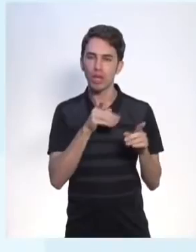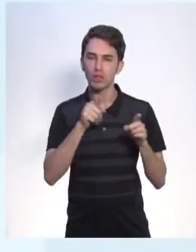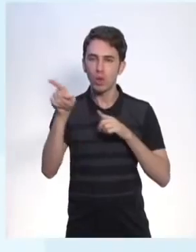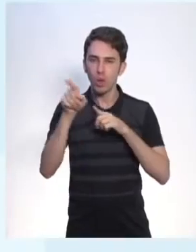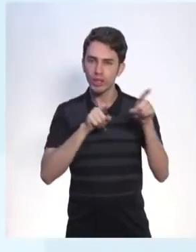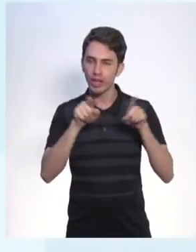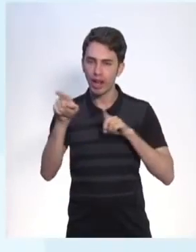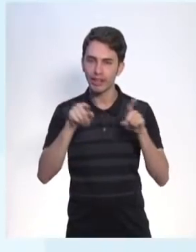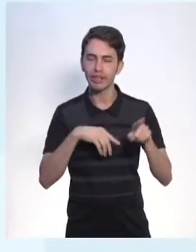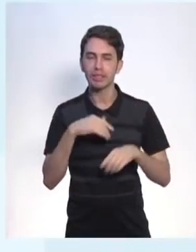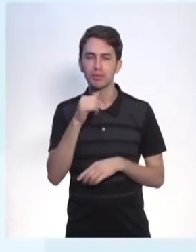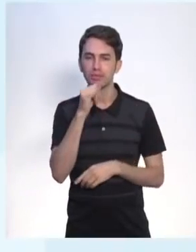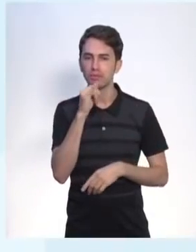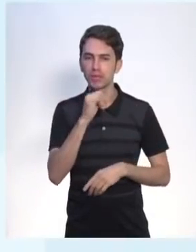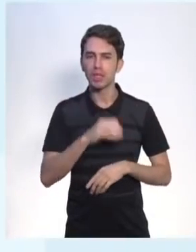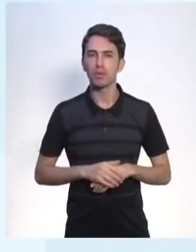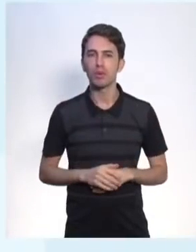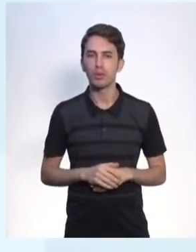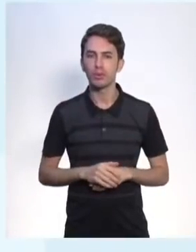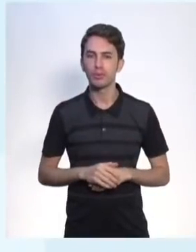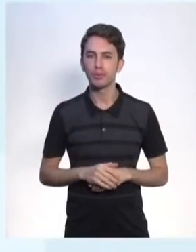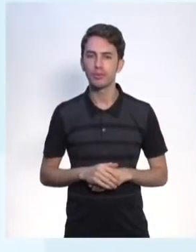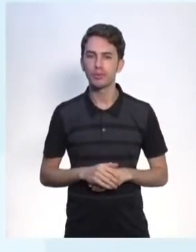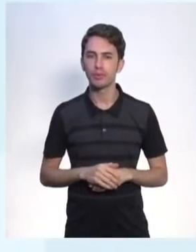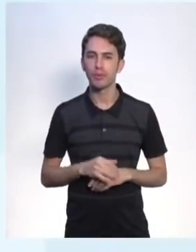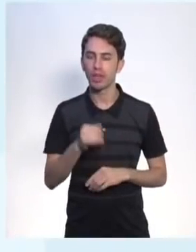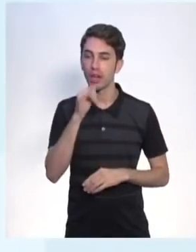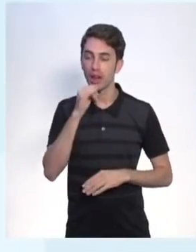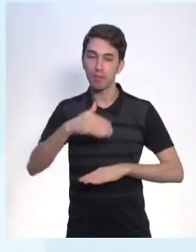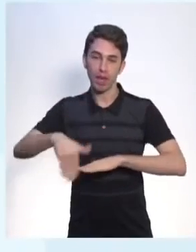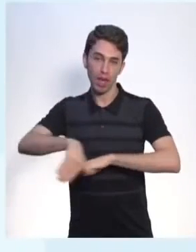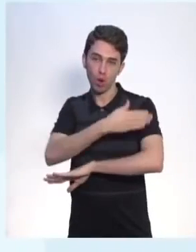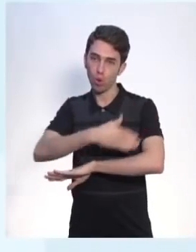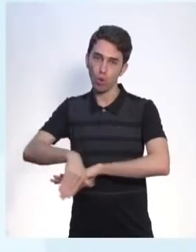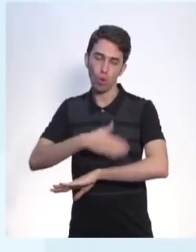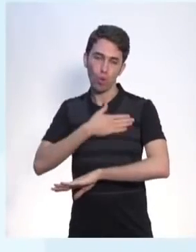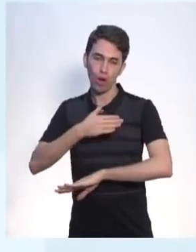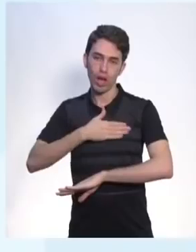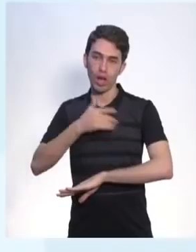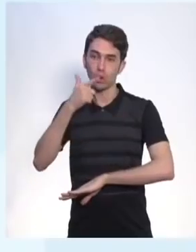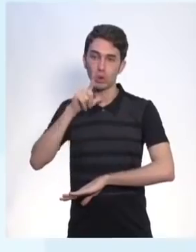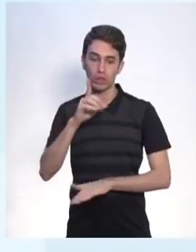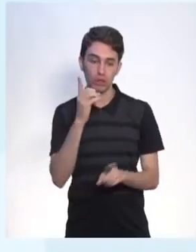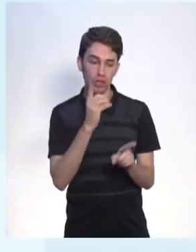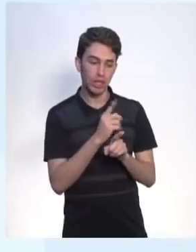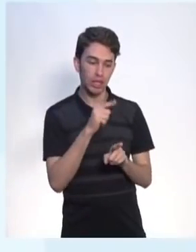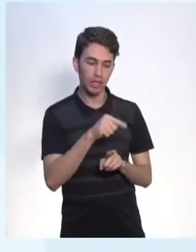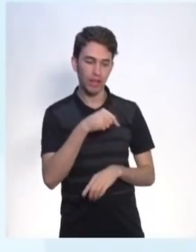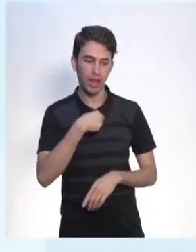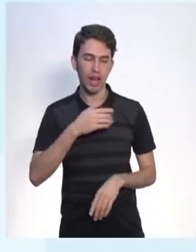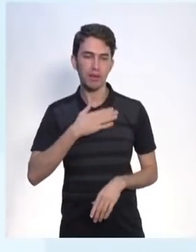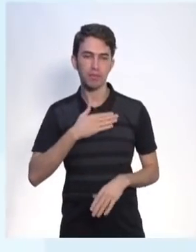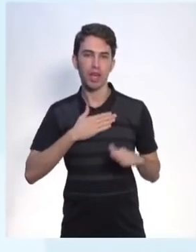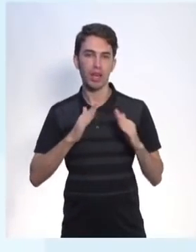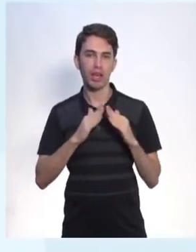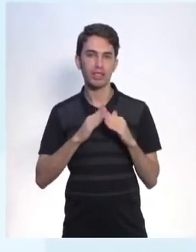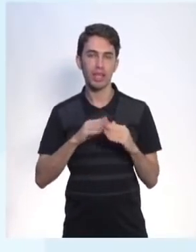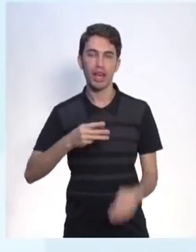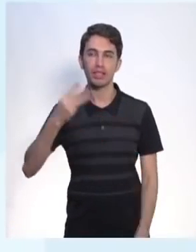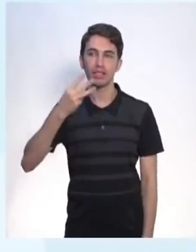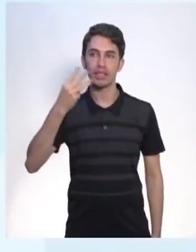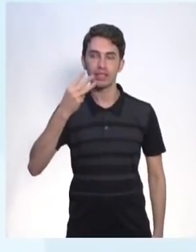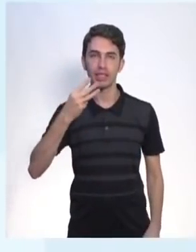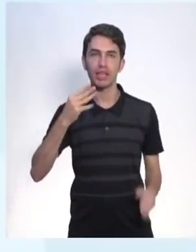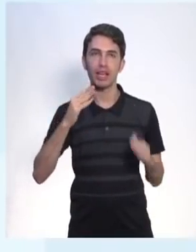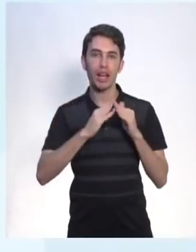por exemplo, eu estou lá, a minha rua, por exemplo, eu posso identificar a minha casa. É a terceira casa descendo